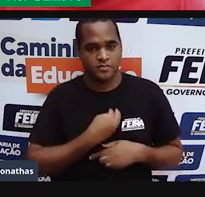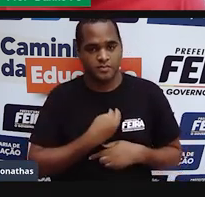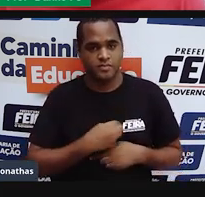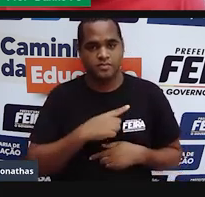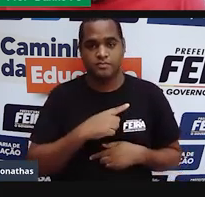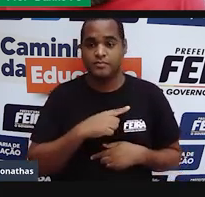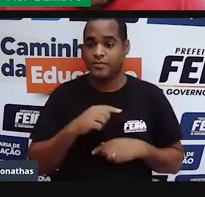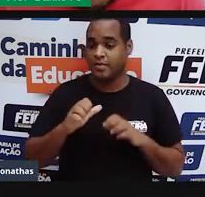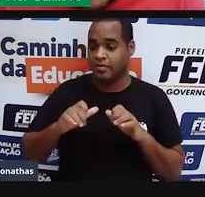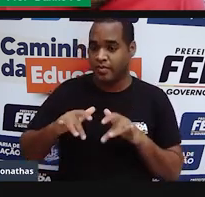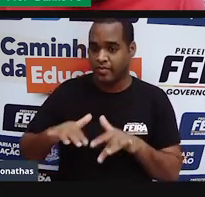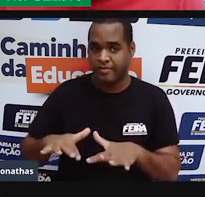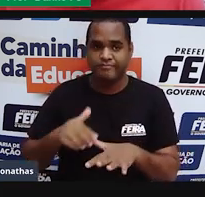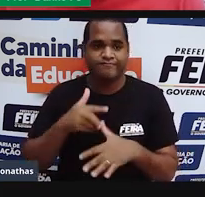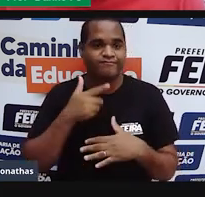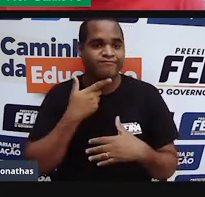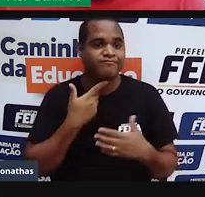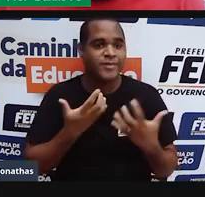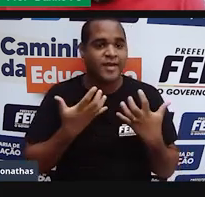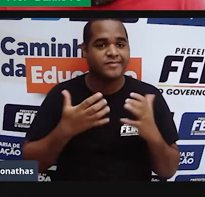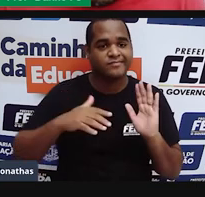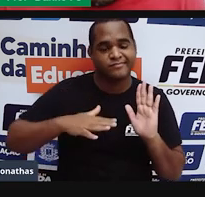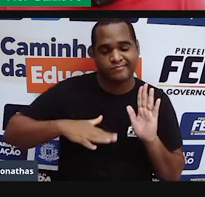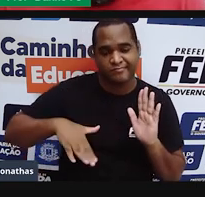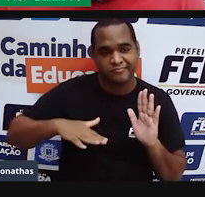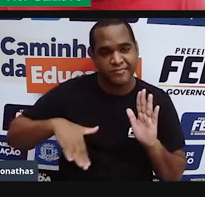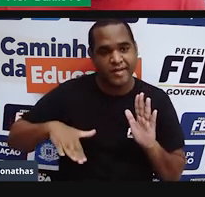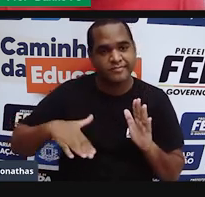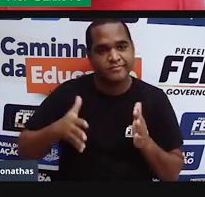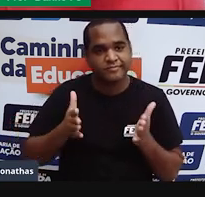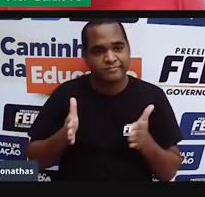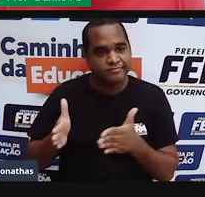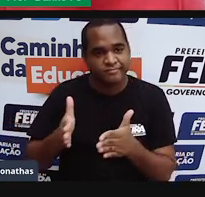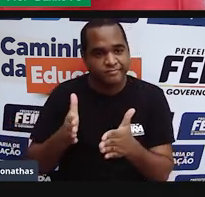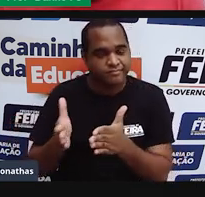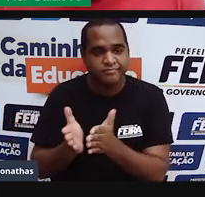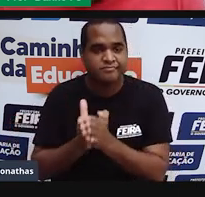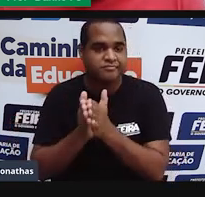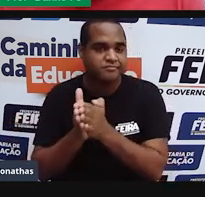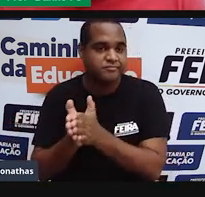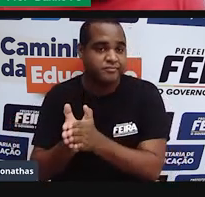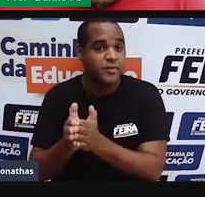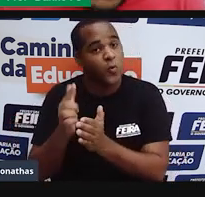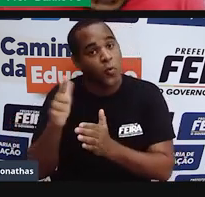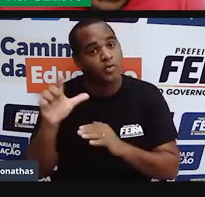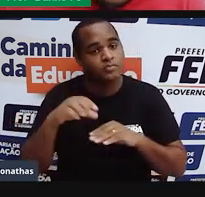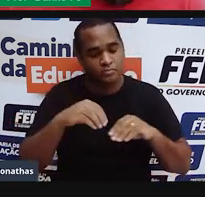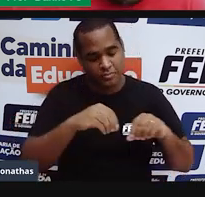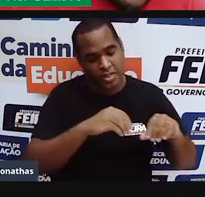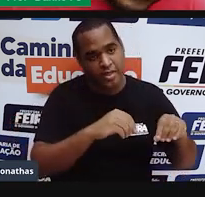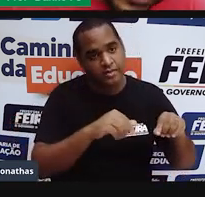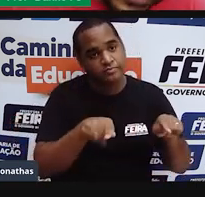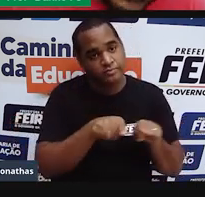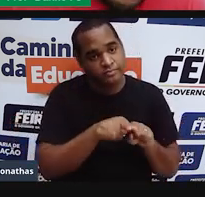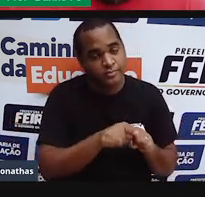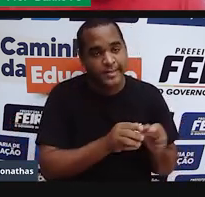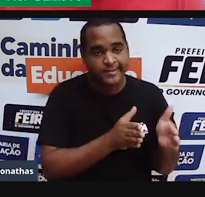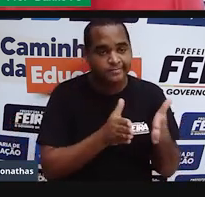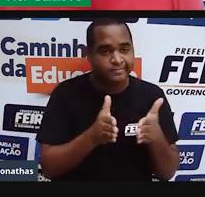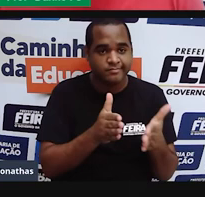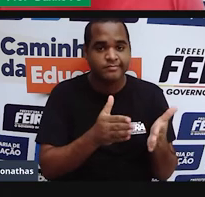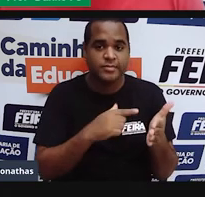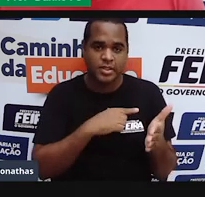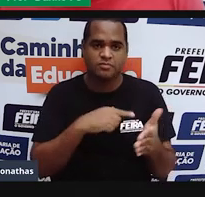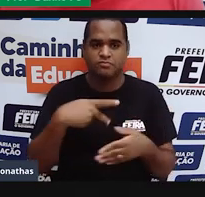principalmente um acesso ao mar. Isso que esse país não tinha. Após grandes batalhas em terra e nos rios,